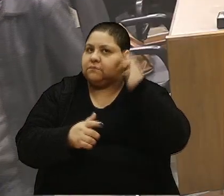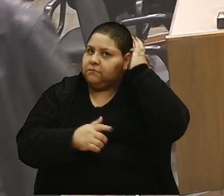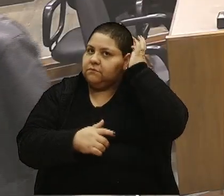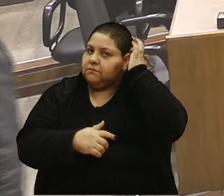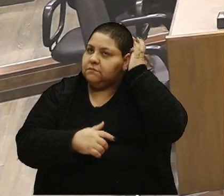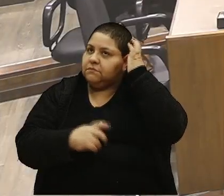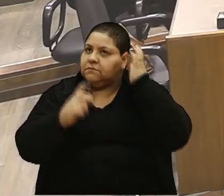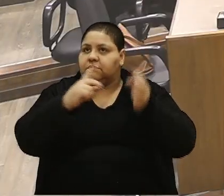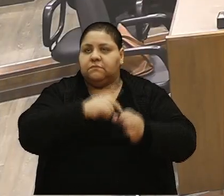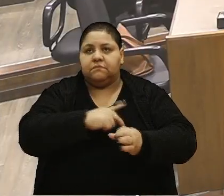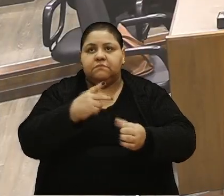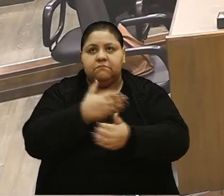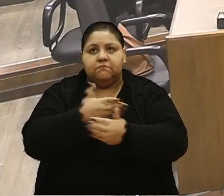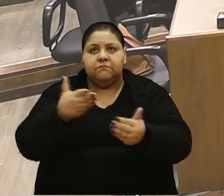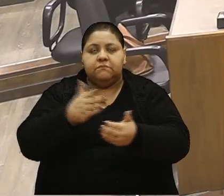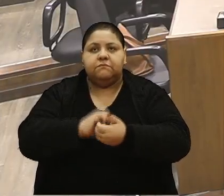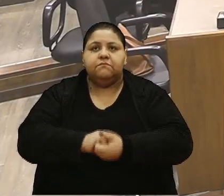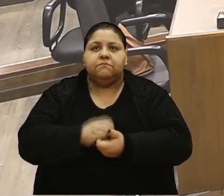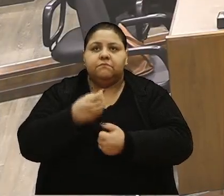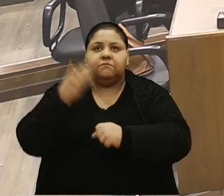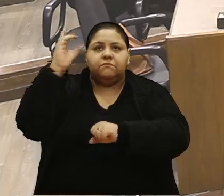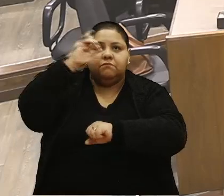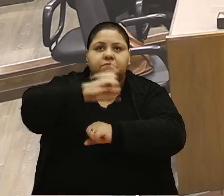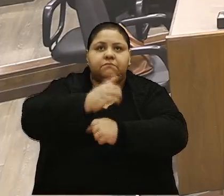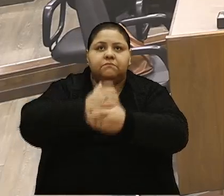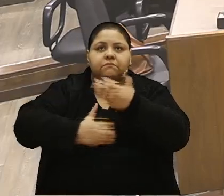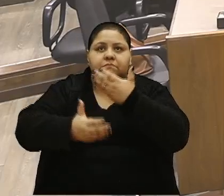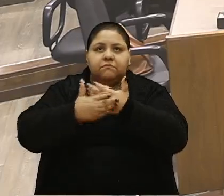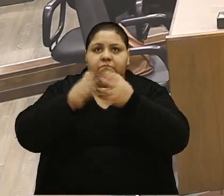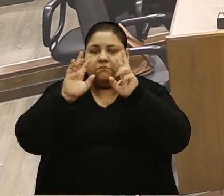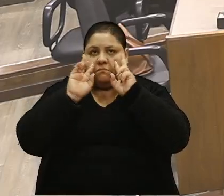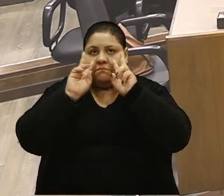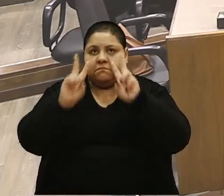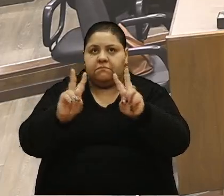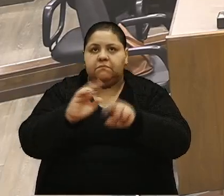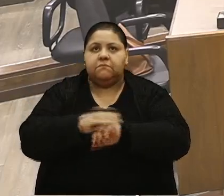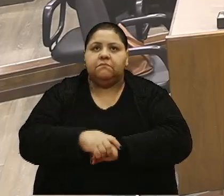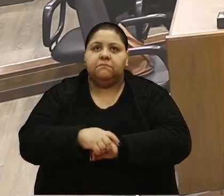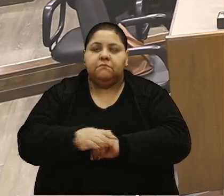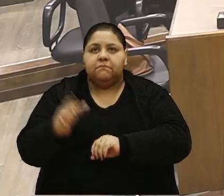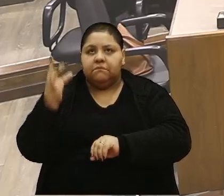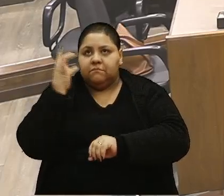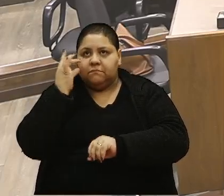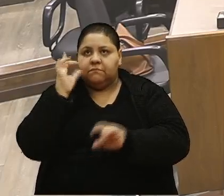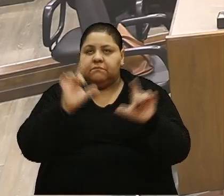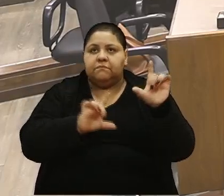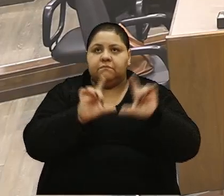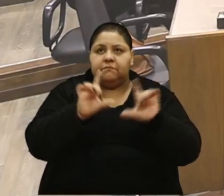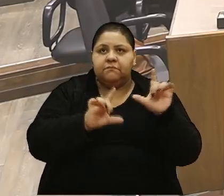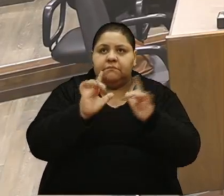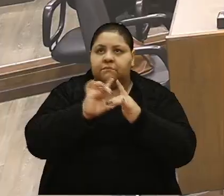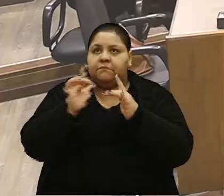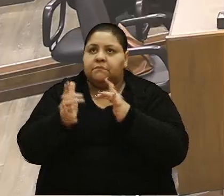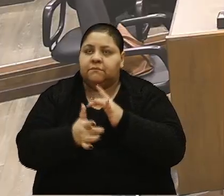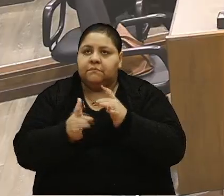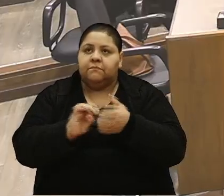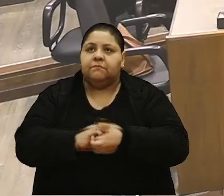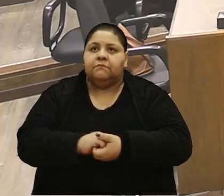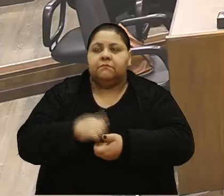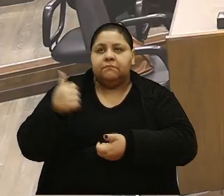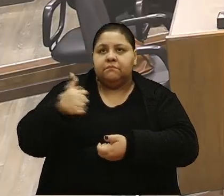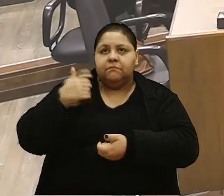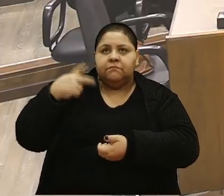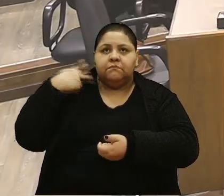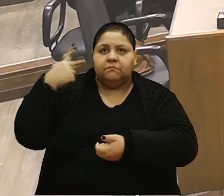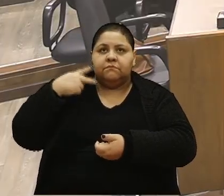Senhor presidente, nobres pares, bom dia a todos que nos assistem pessoalmente, pela TV Câmara, nas redes sociais. Primeiro, vereador